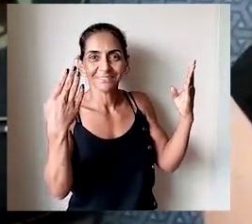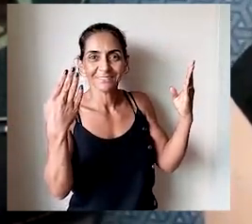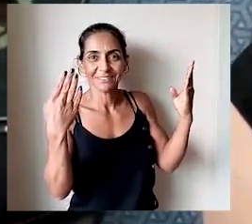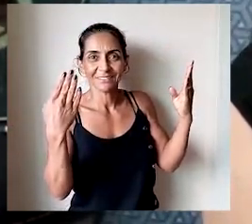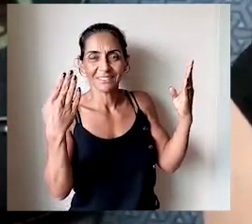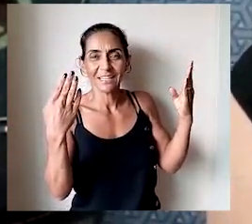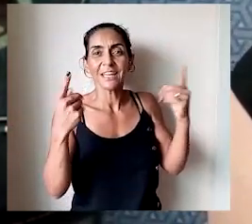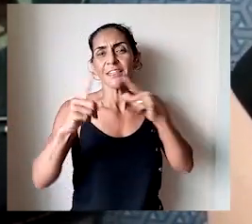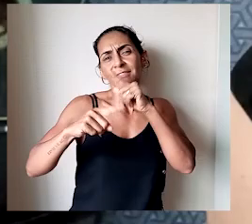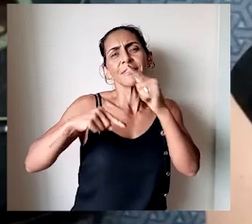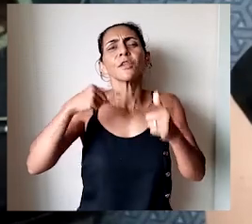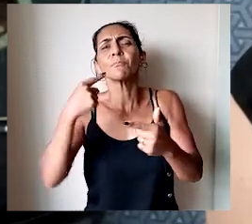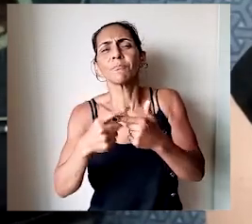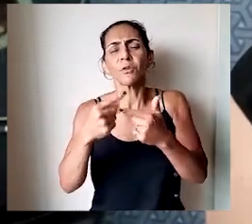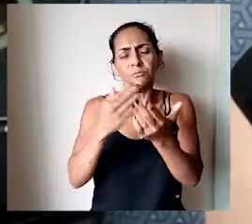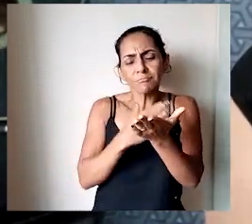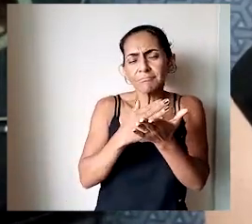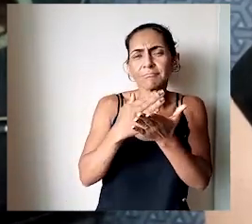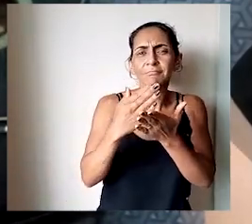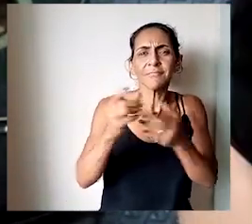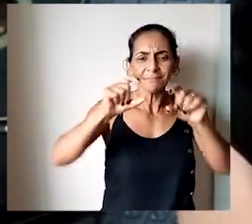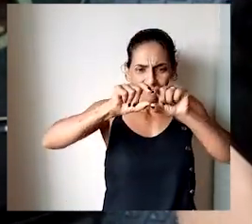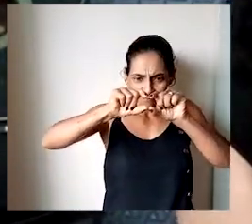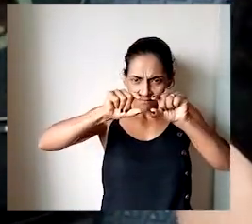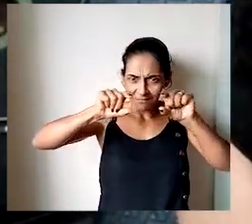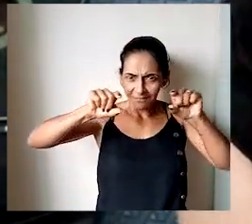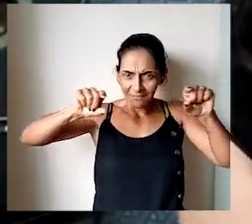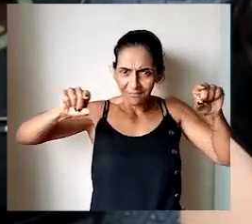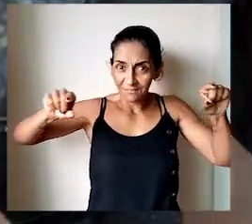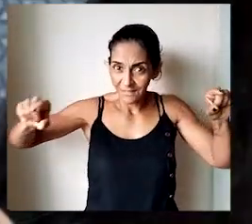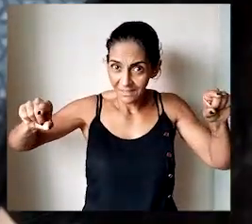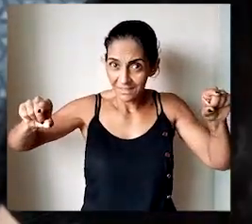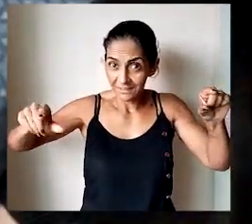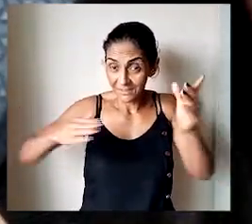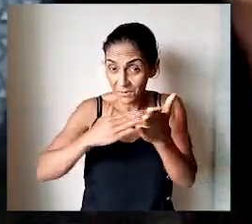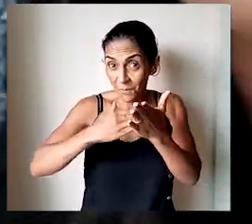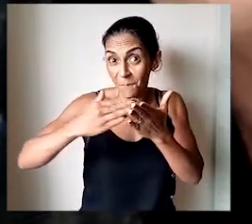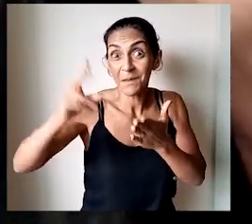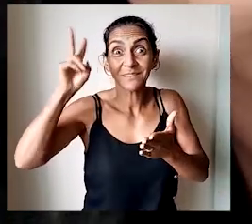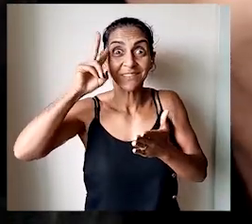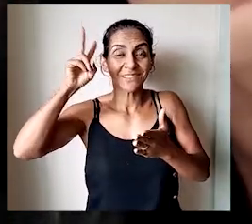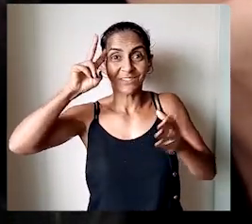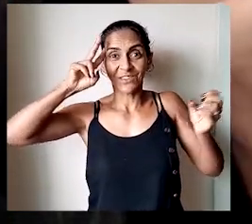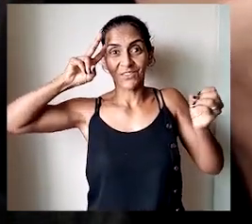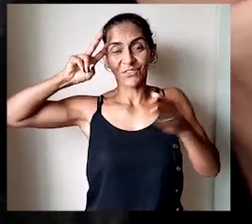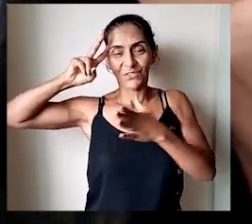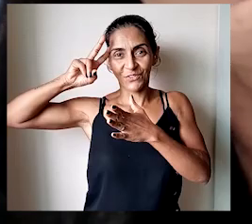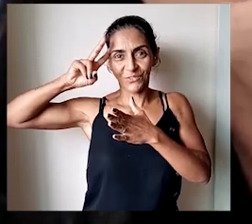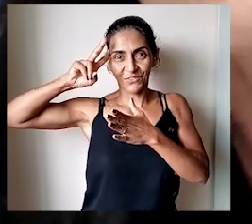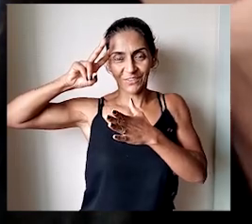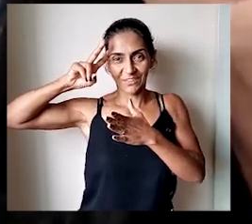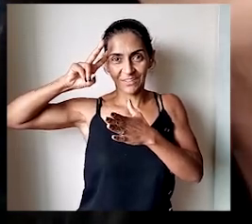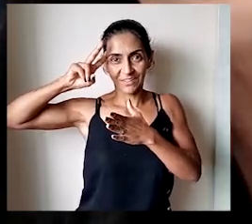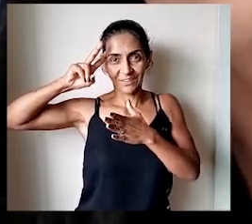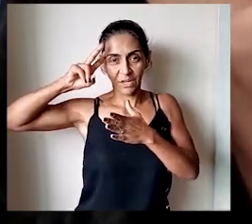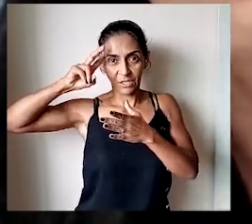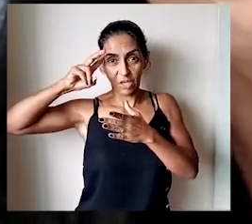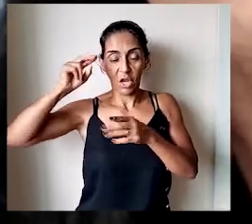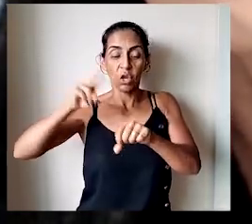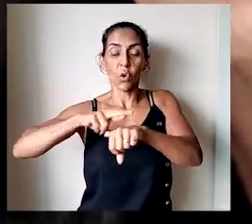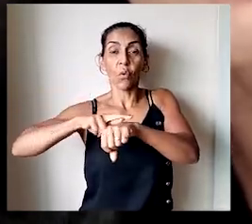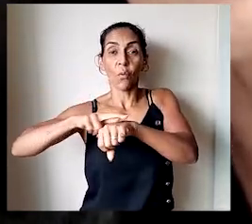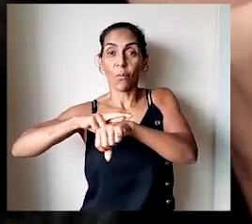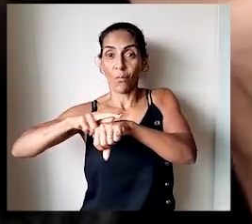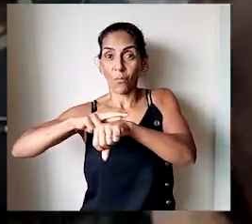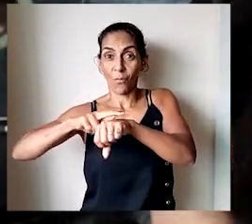frase que quando você estiver lendo, você vai ver que essa frase faz parte da história. E aí a primeira página do capítulo, ela é roxa com